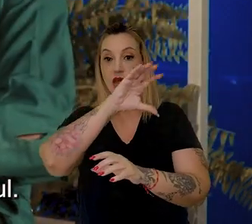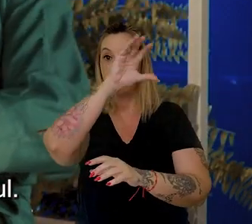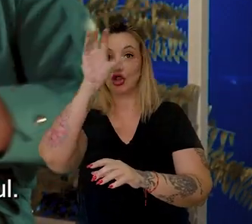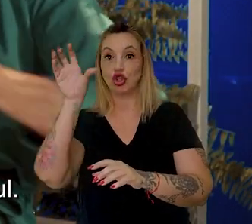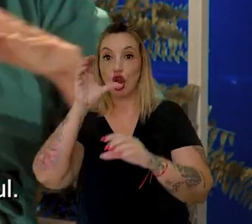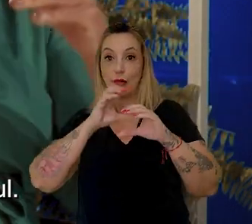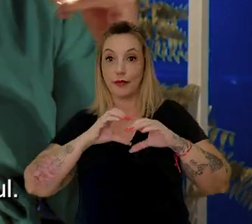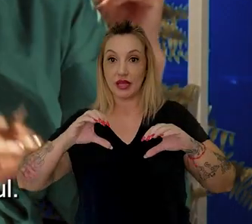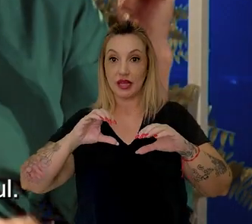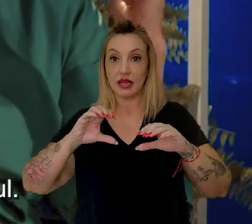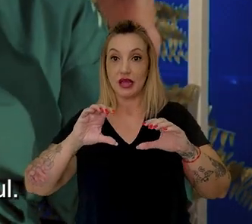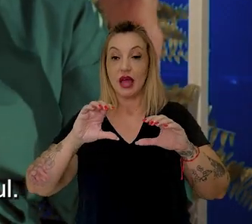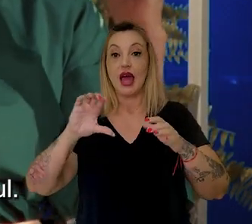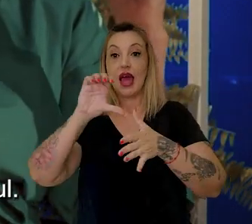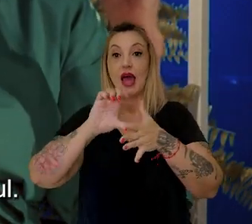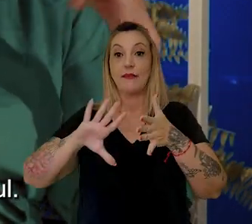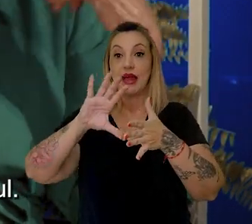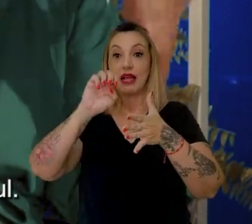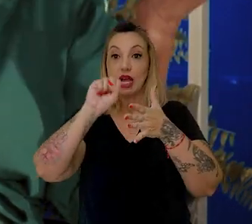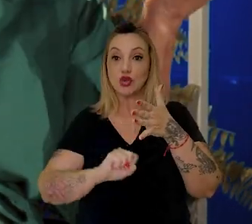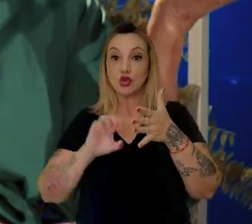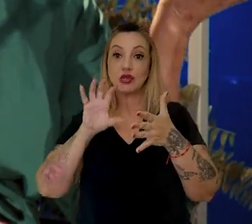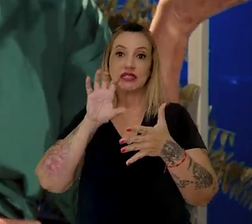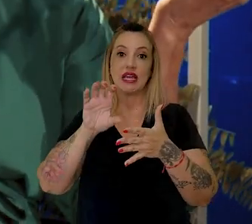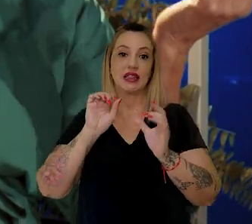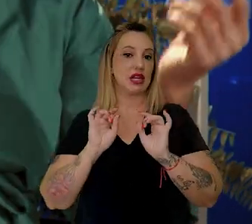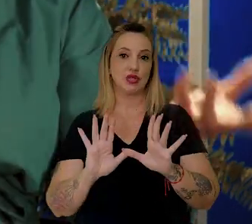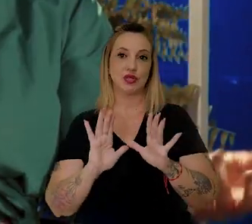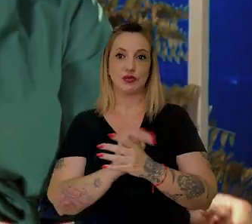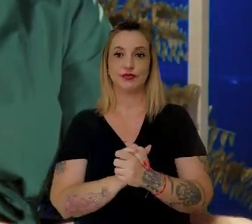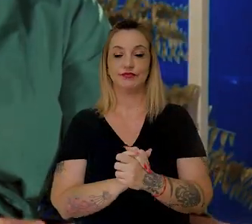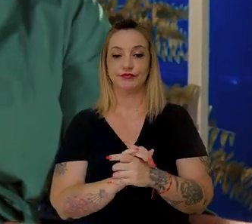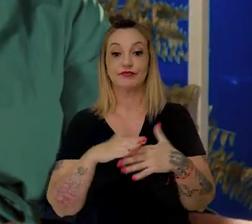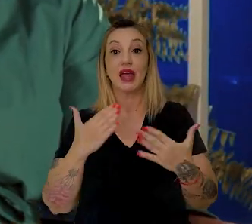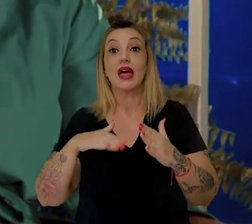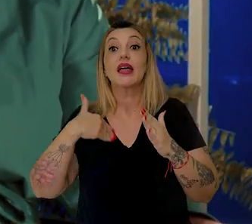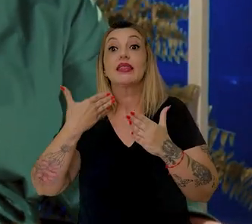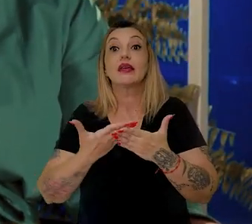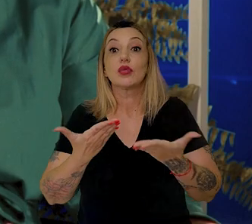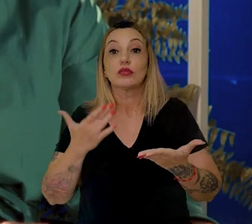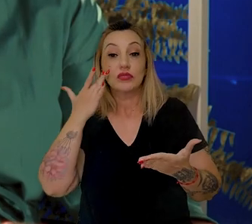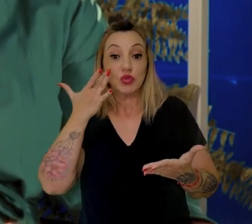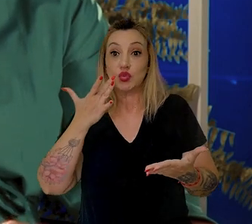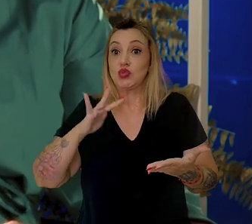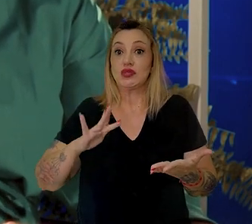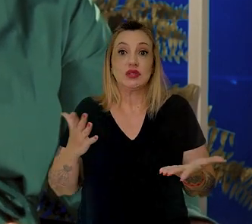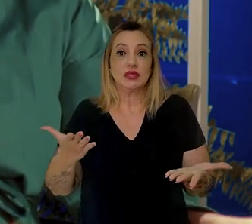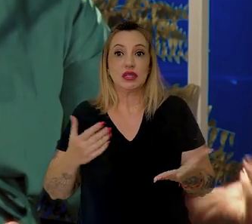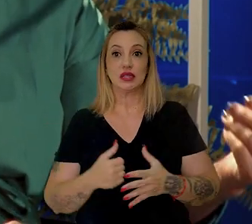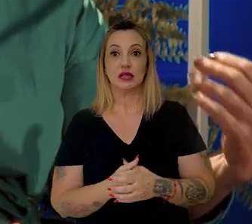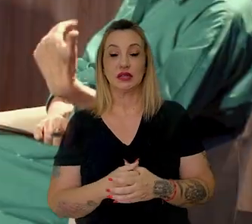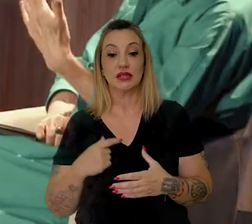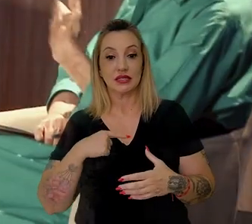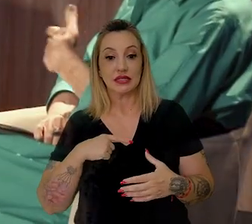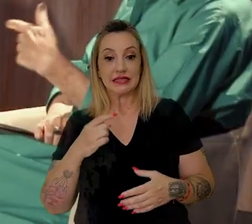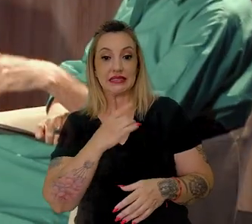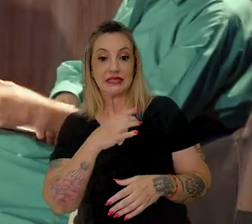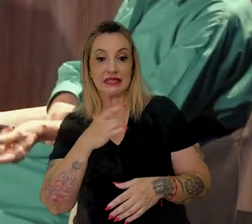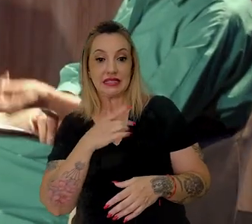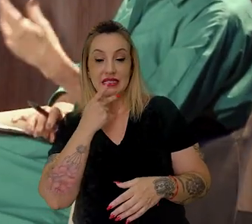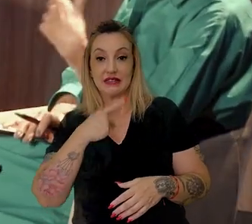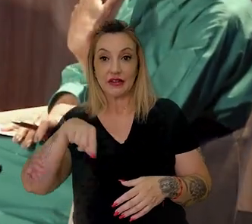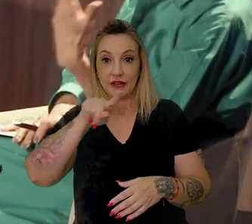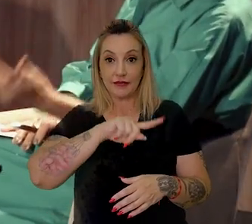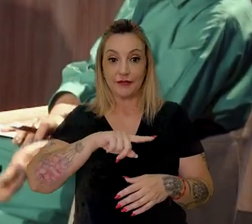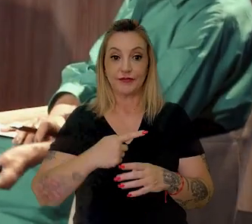tá muito aqui na América Central e América do Sul muito mas até quando eu não sei então eu tenho muito medo de expresser